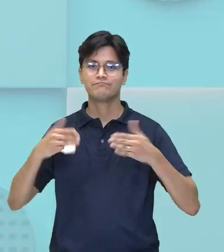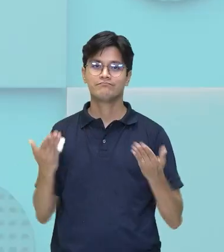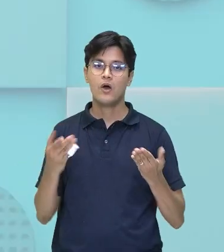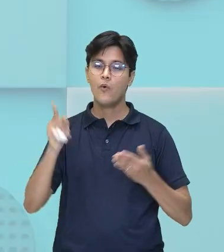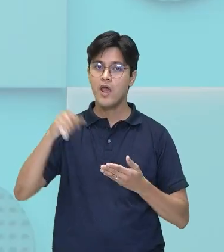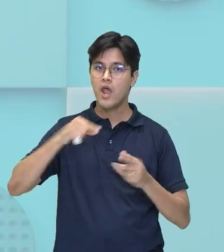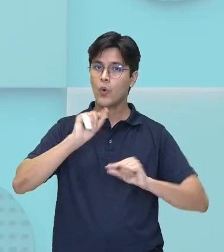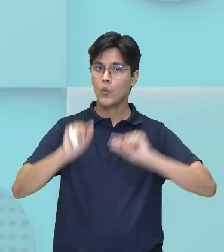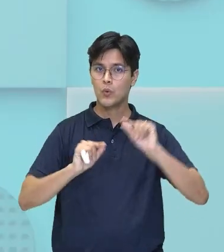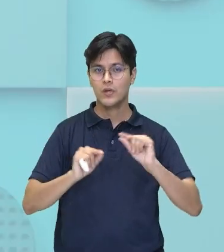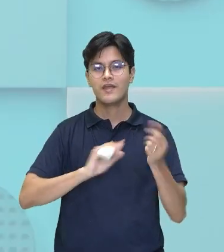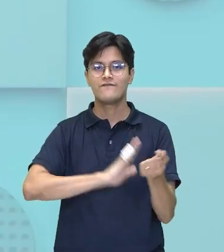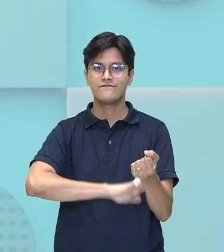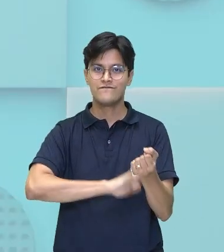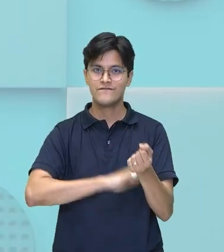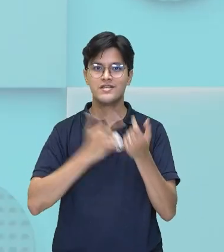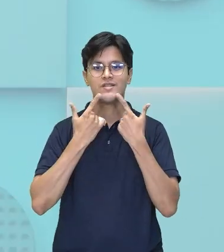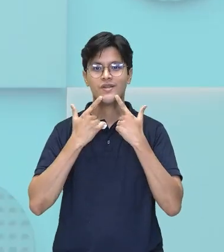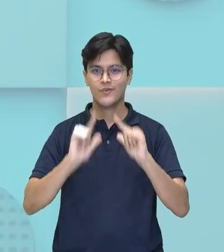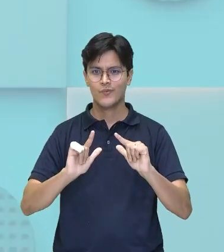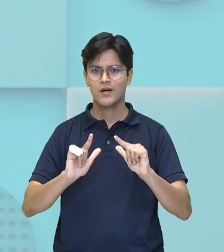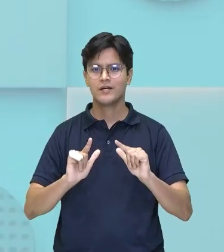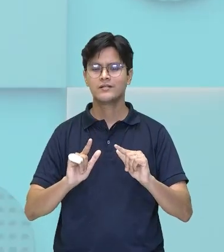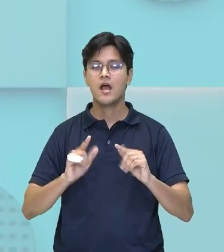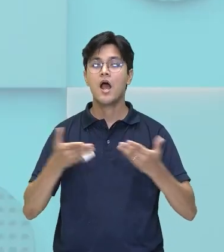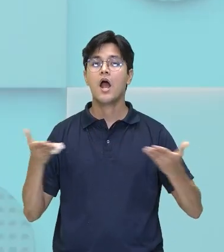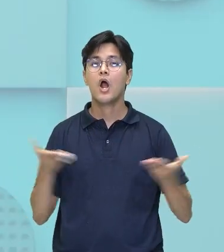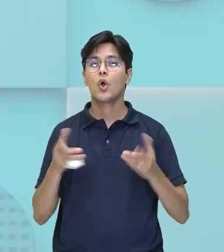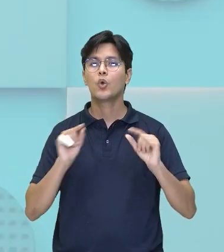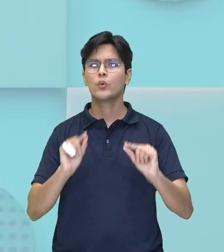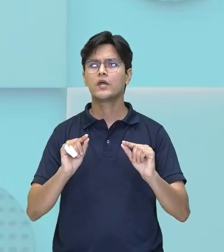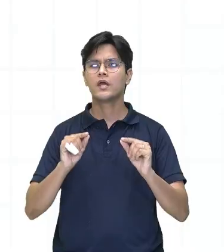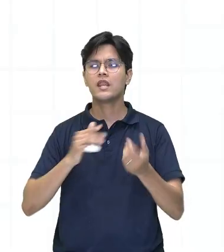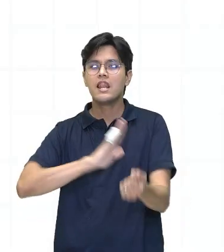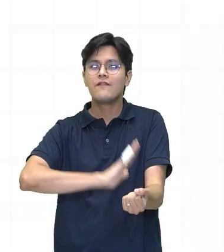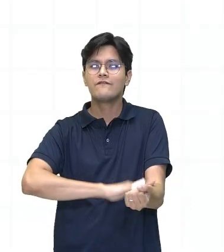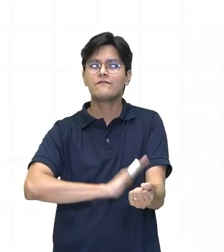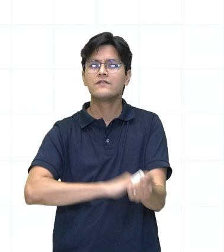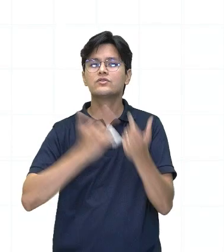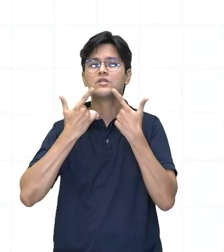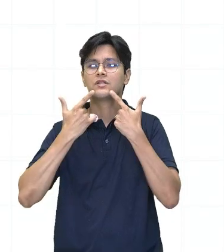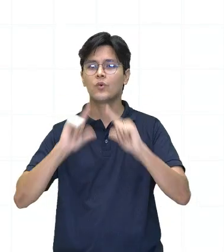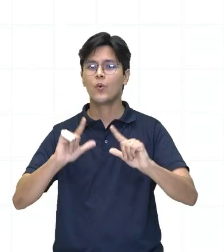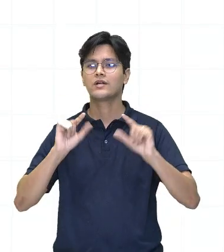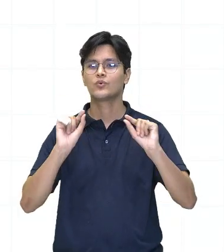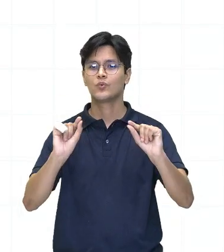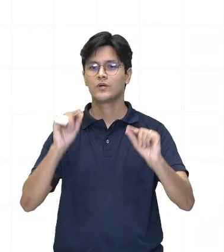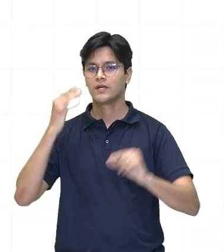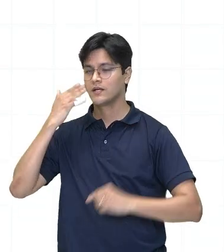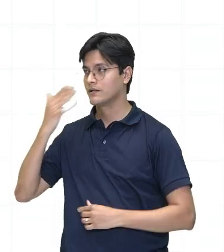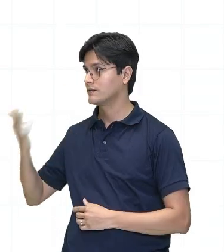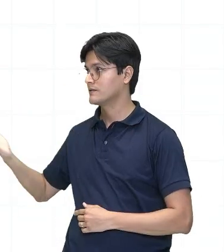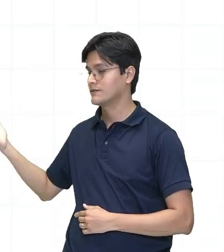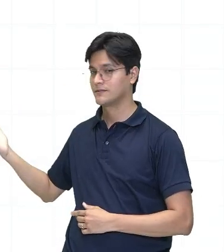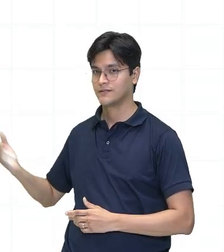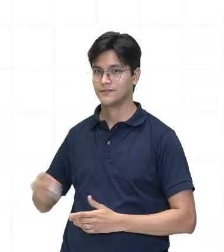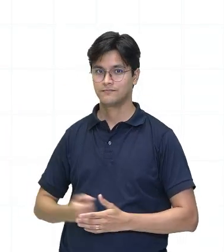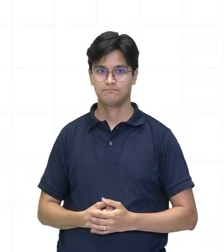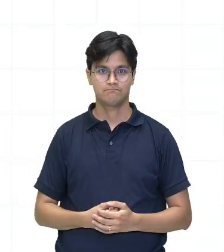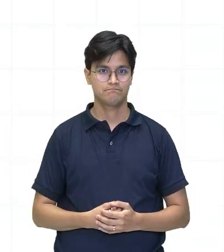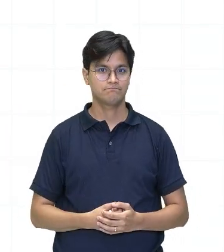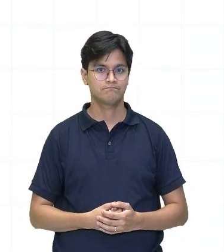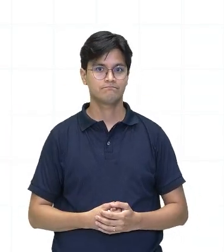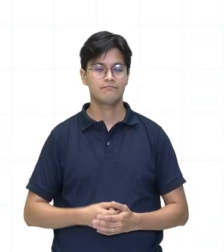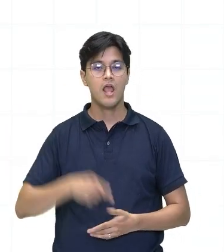língua portuguesa. Vamos verificar o que são os vícios de linguagens? Presta atenção. Vícios de linguagem são